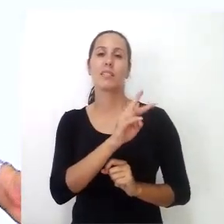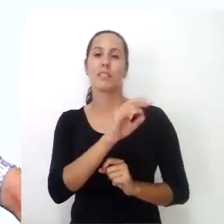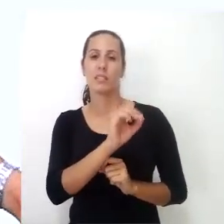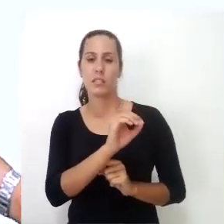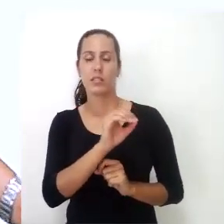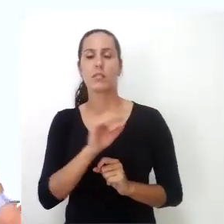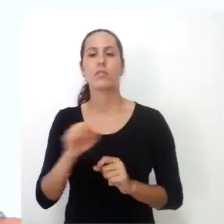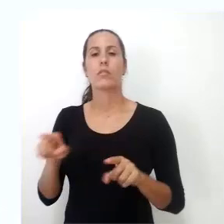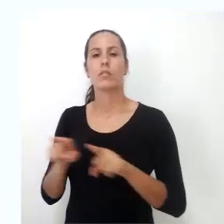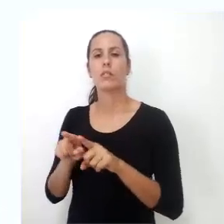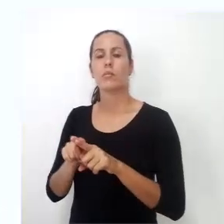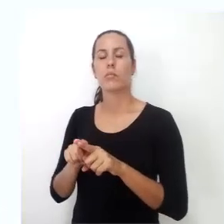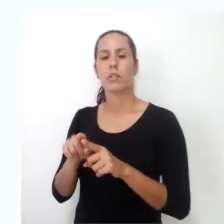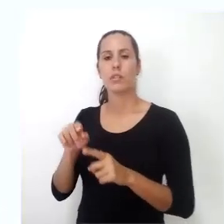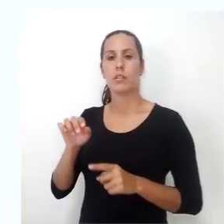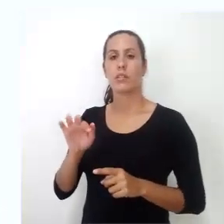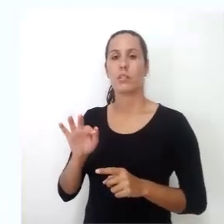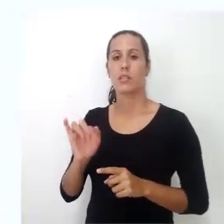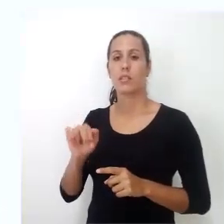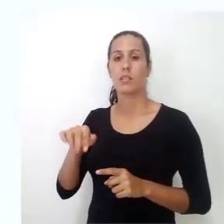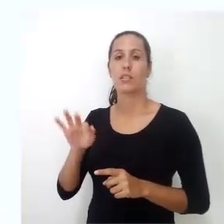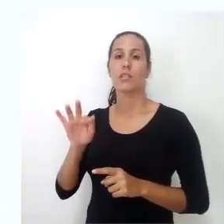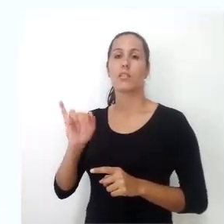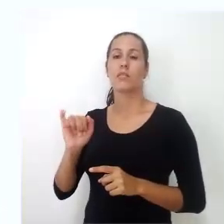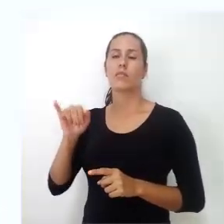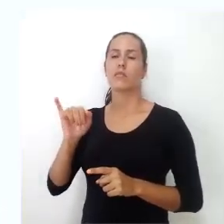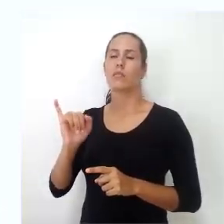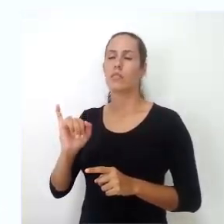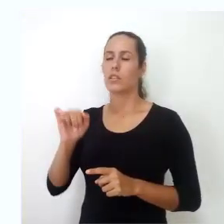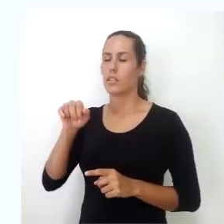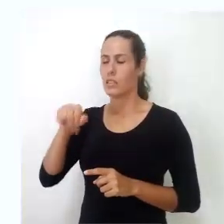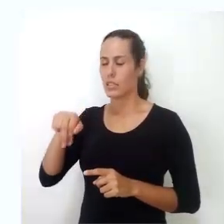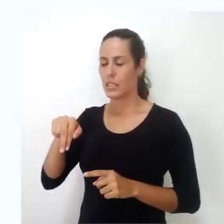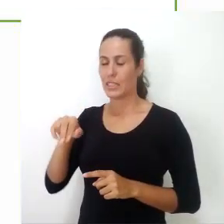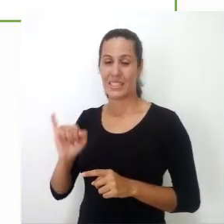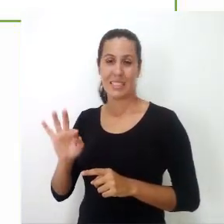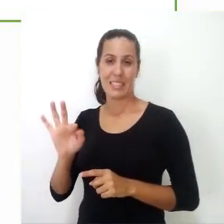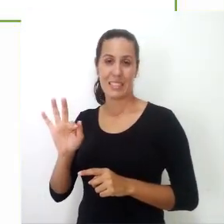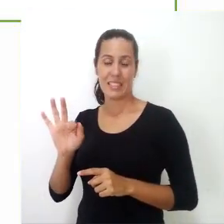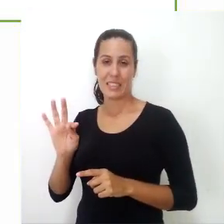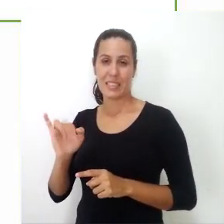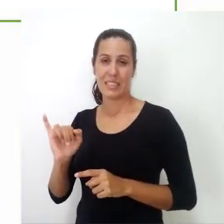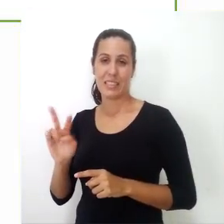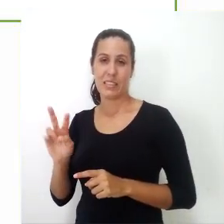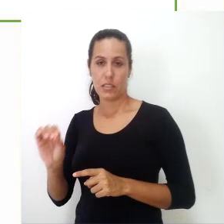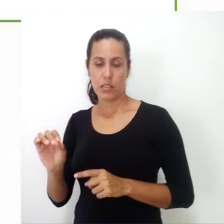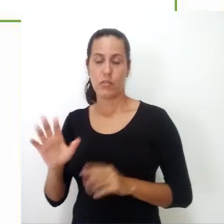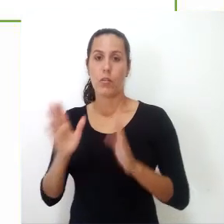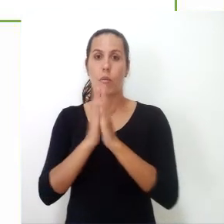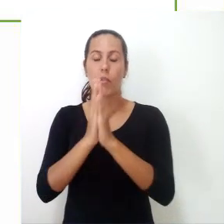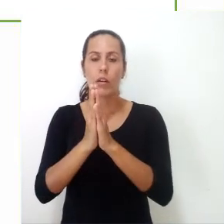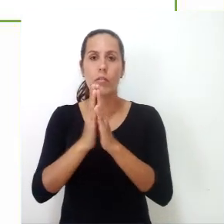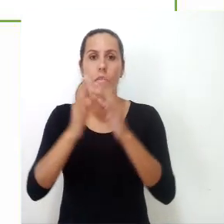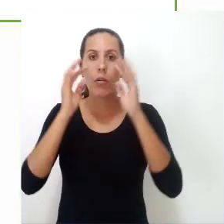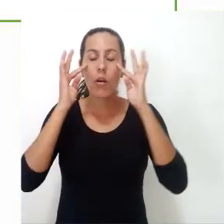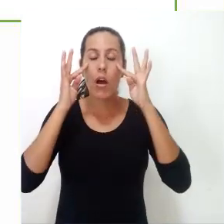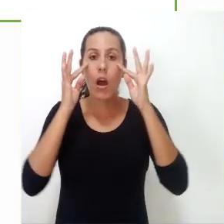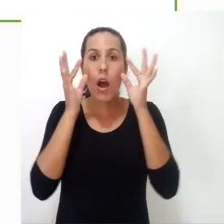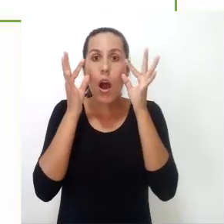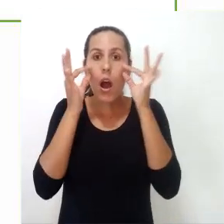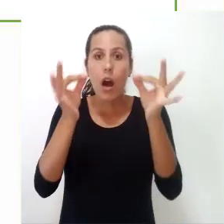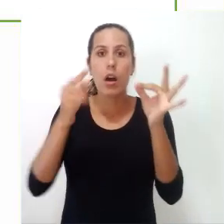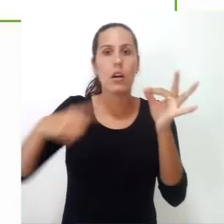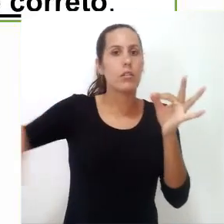e negativo, e o infinitivo, a força argumentativa. Atenção, estudantes, vamos ver